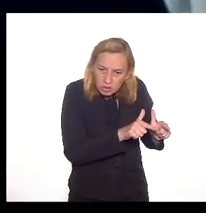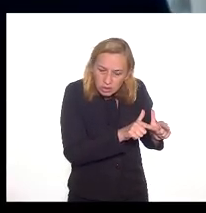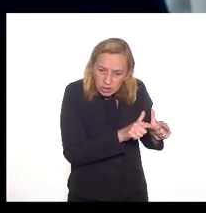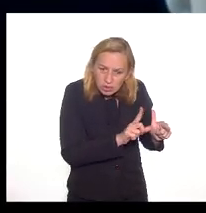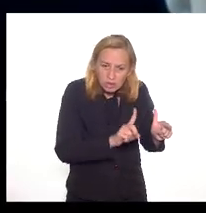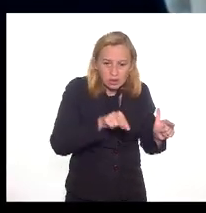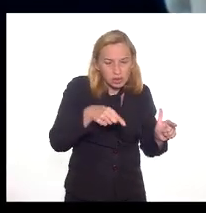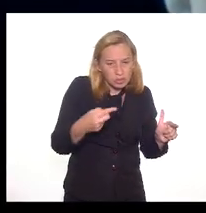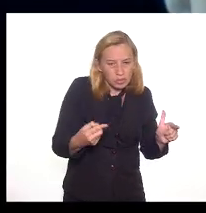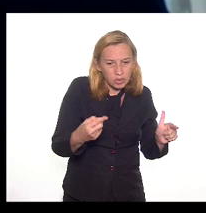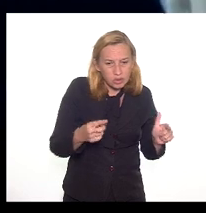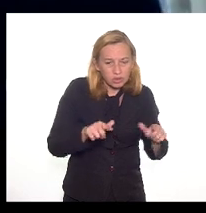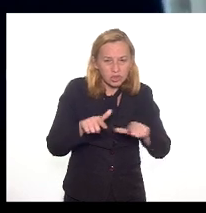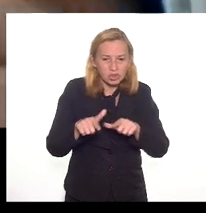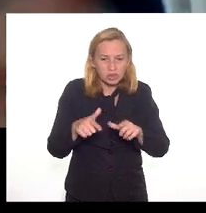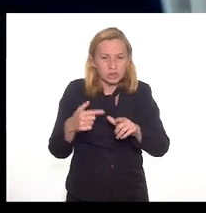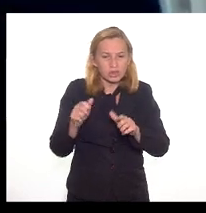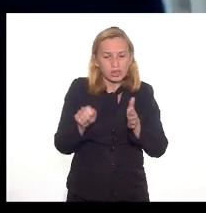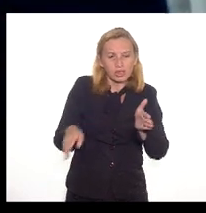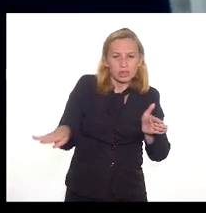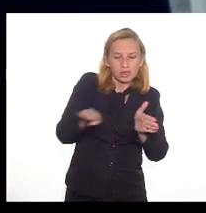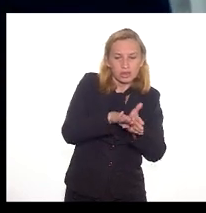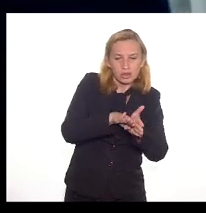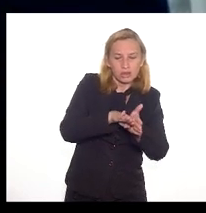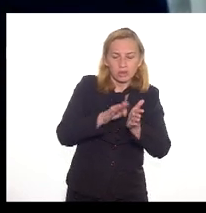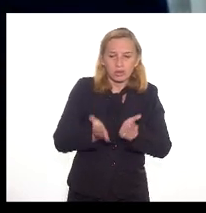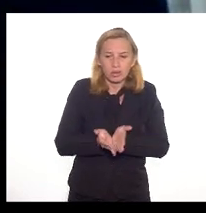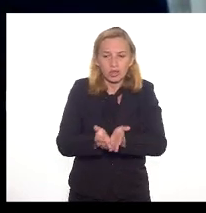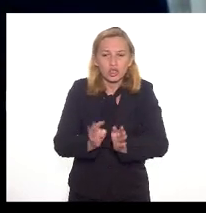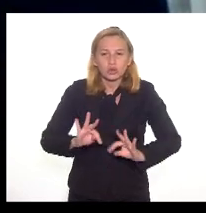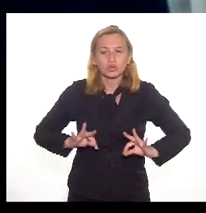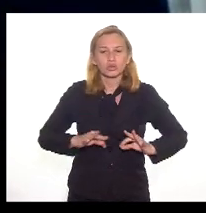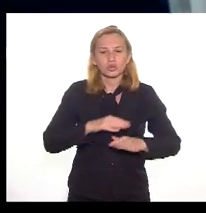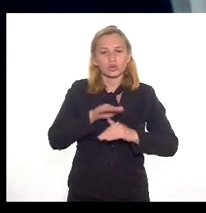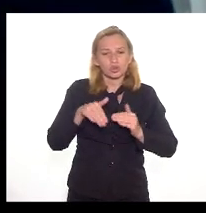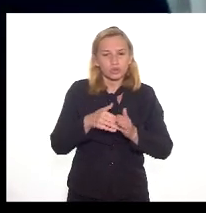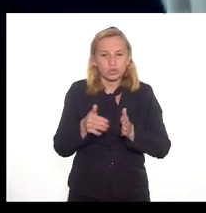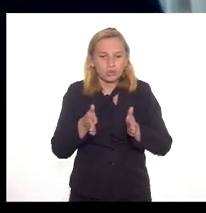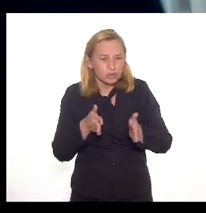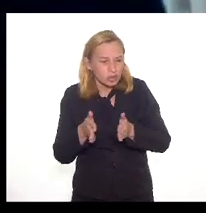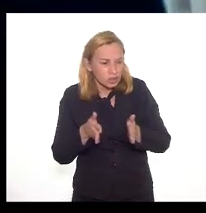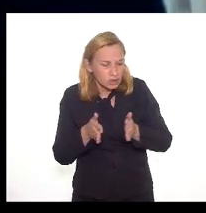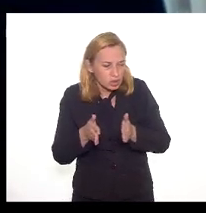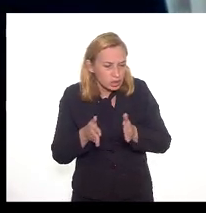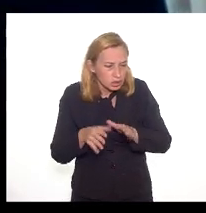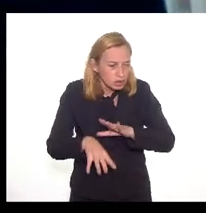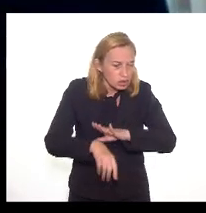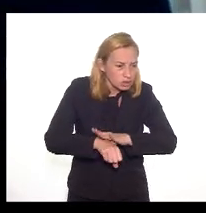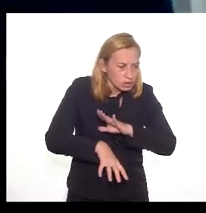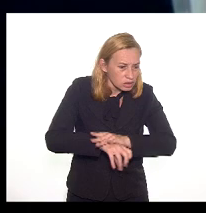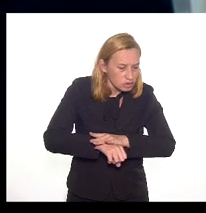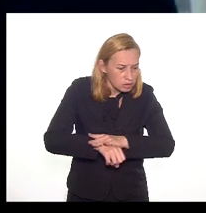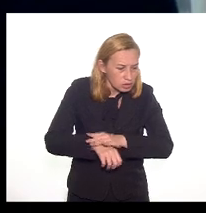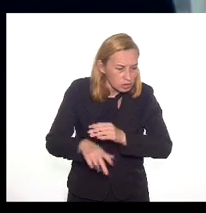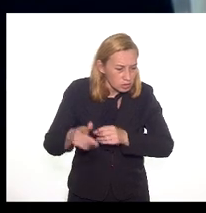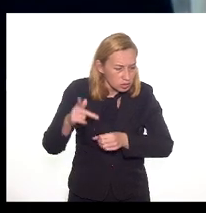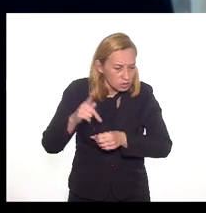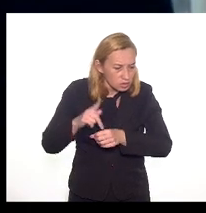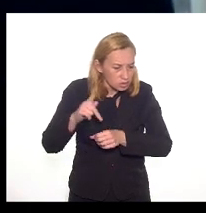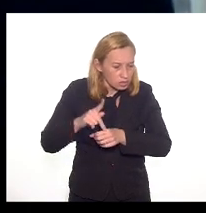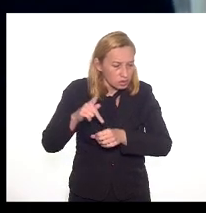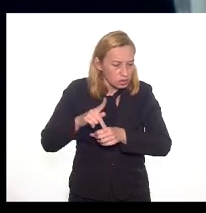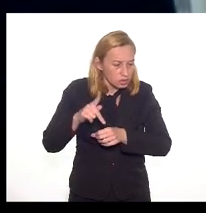de operação da plataforma por todo o período de extração de petróleo daquele campo. Então,